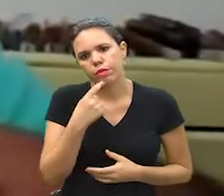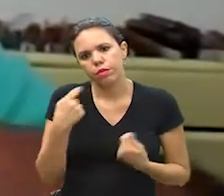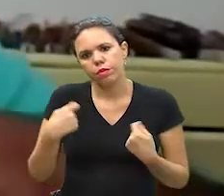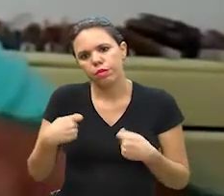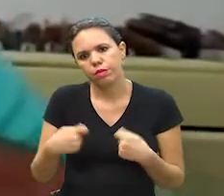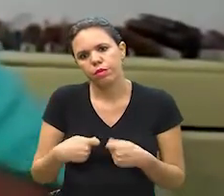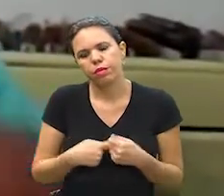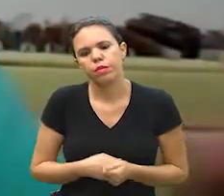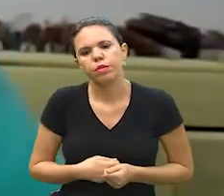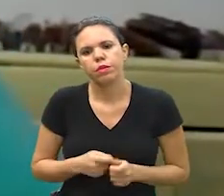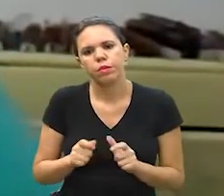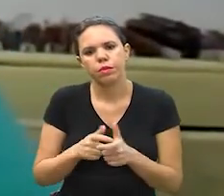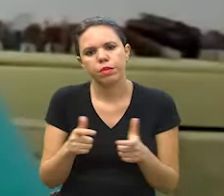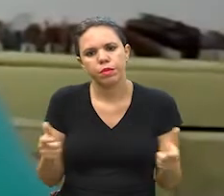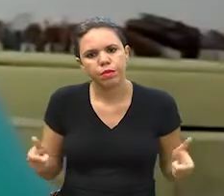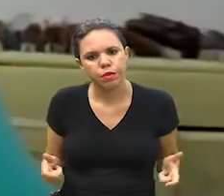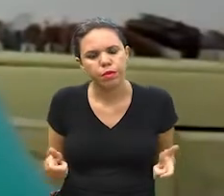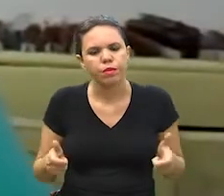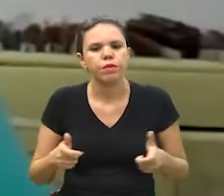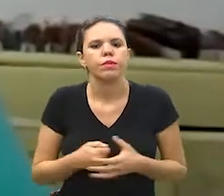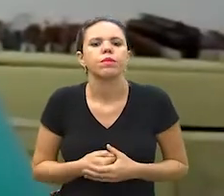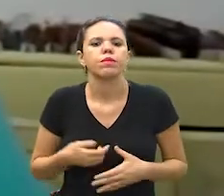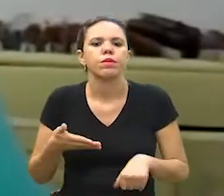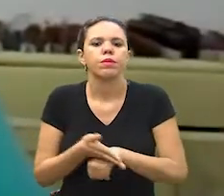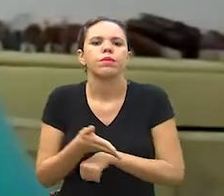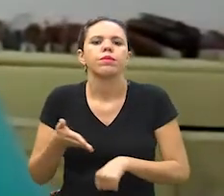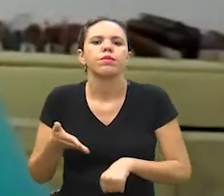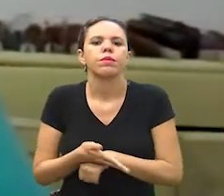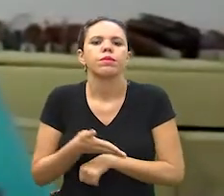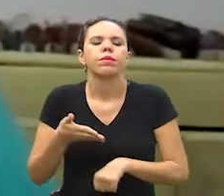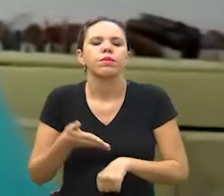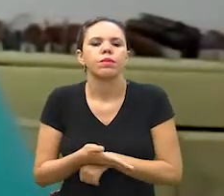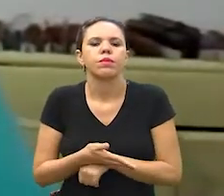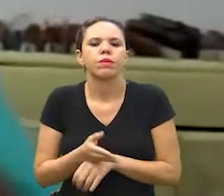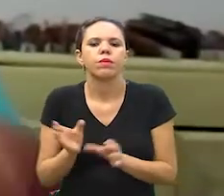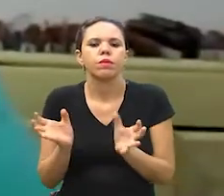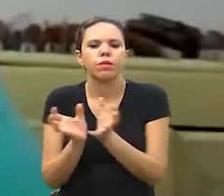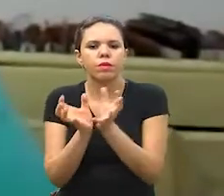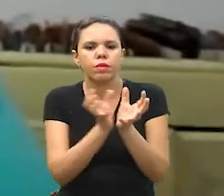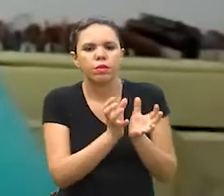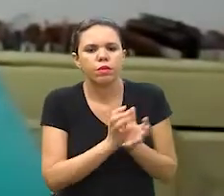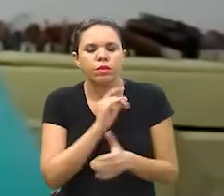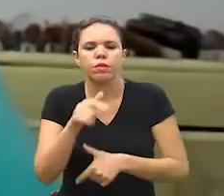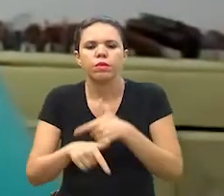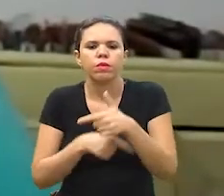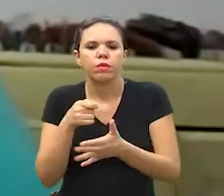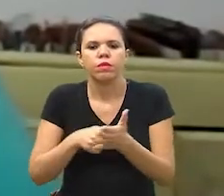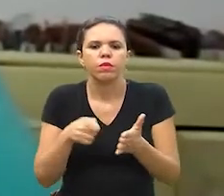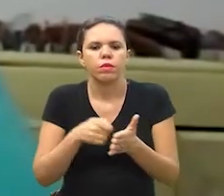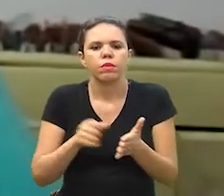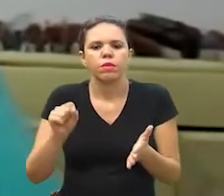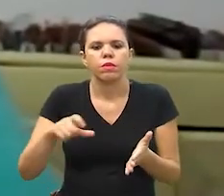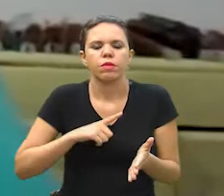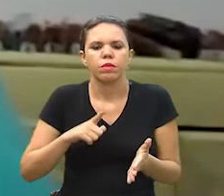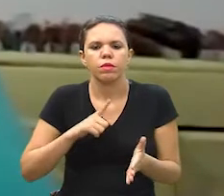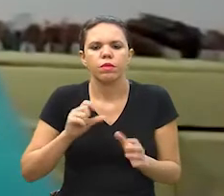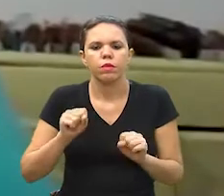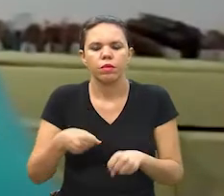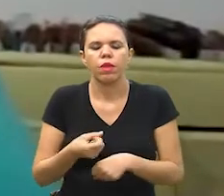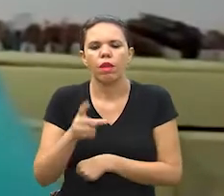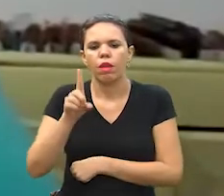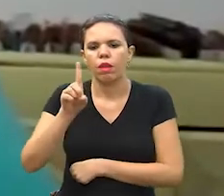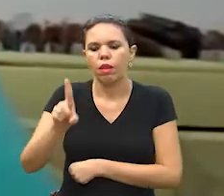precisa ampliar a participação no comitê, porque me parece que tem um comitê, sim, comitê da